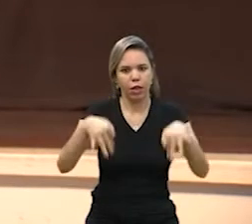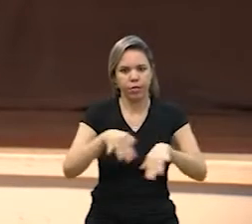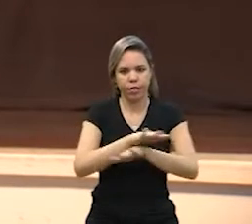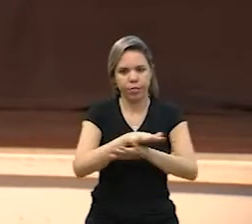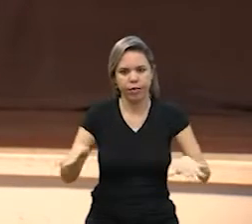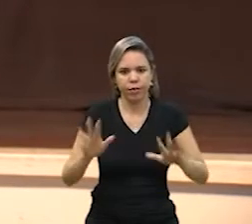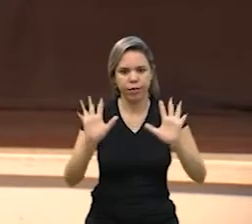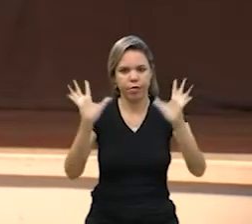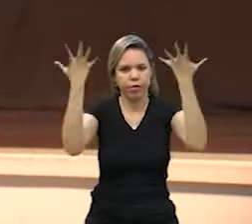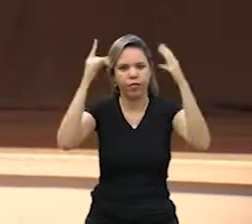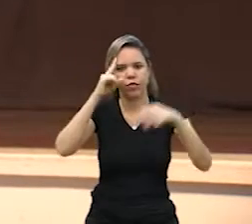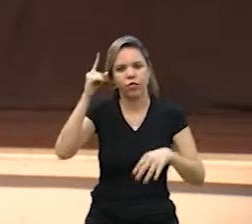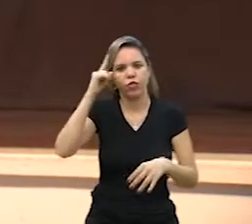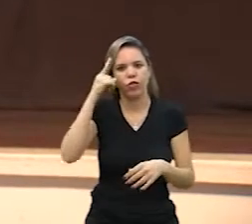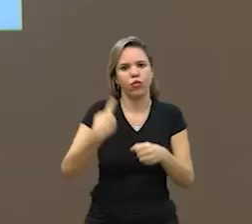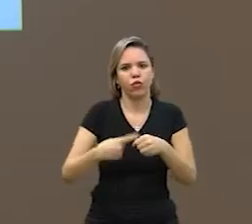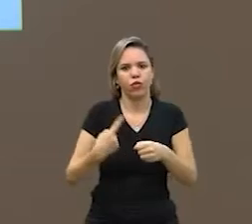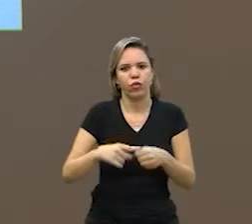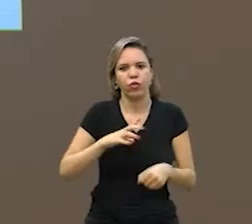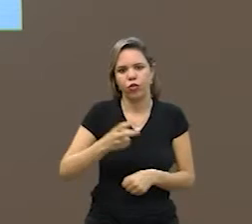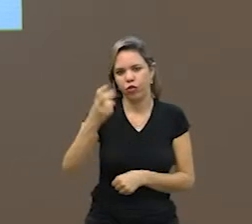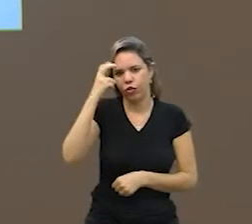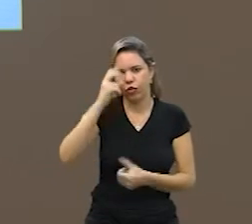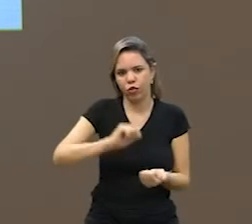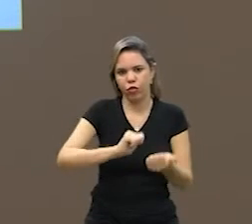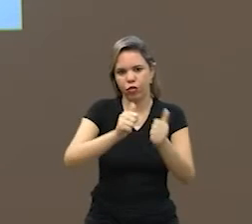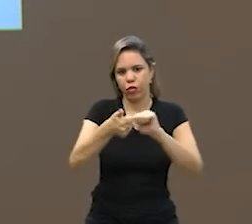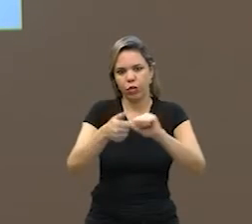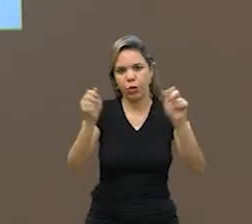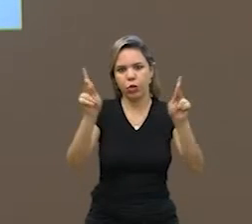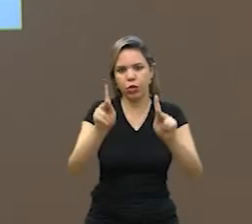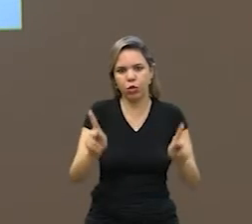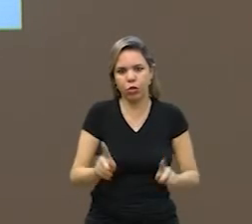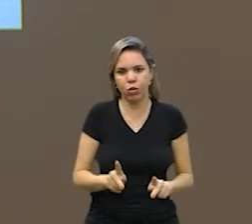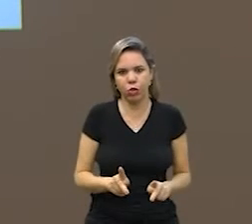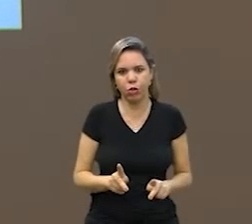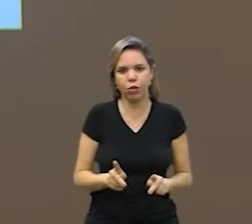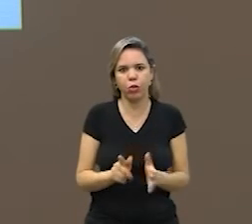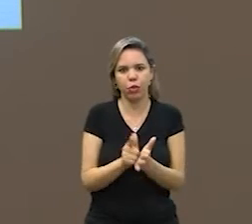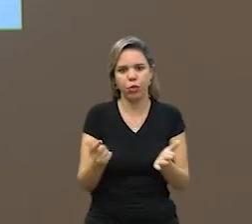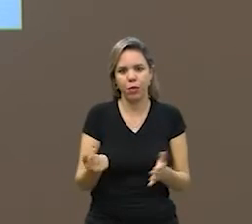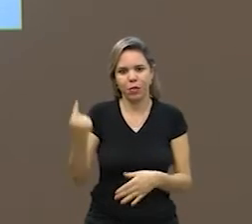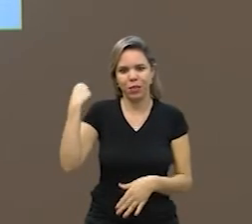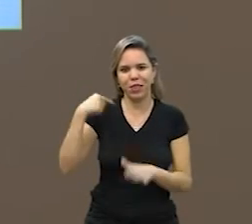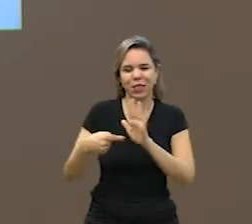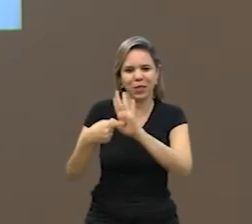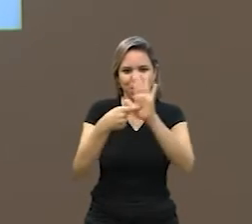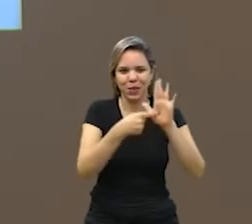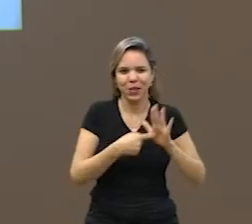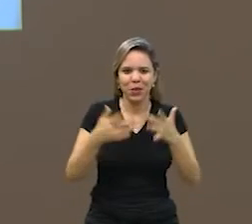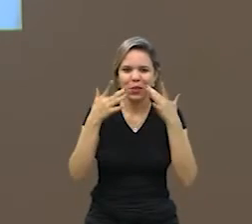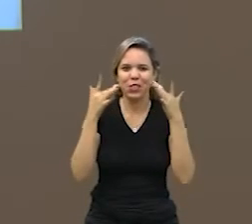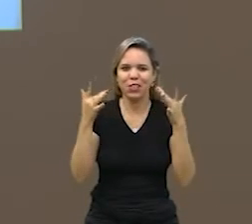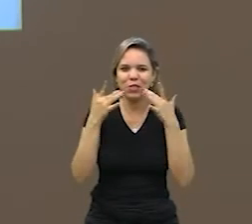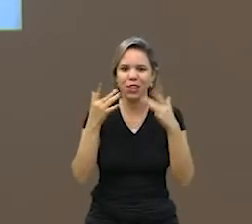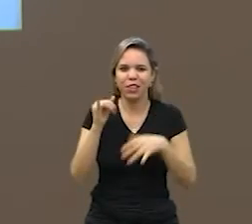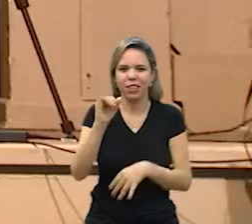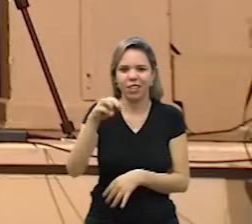O encerramento da comemoração do Dia Municipal da Cultura, do Esporte e da Paz contou com diversas apresentações no